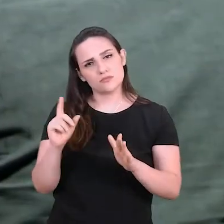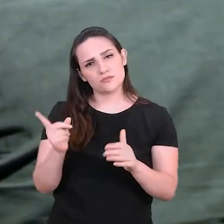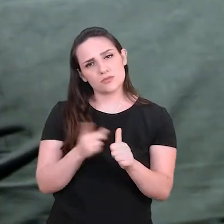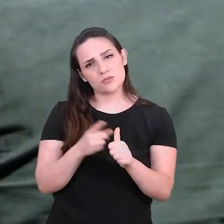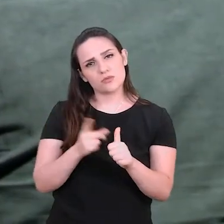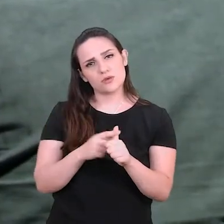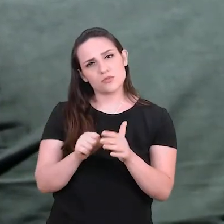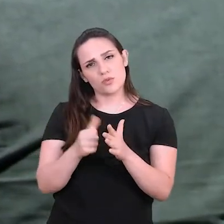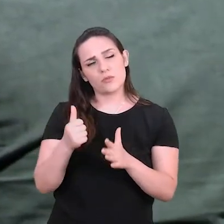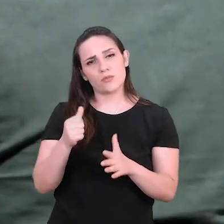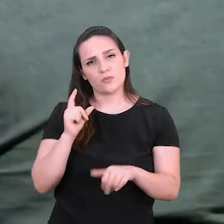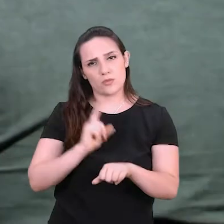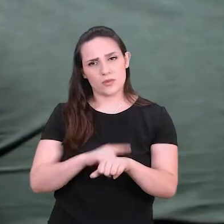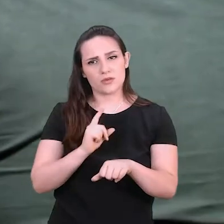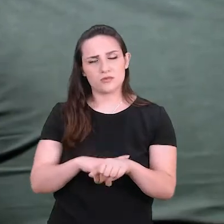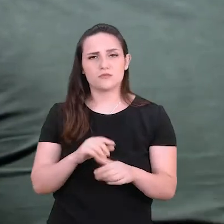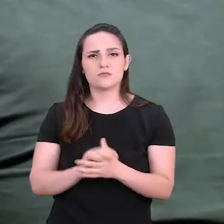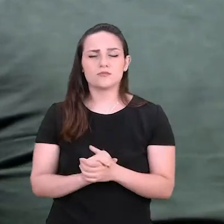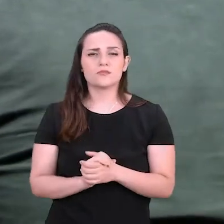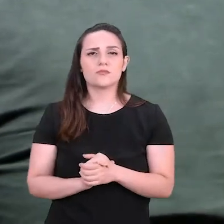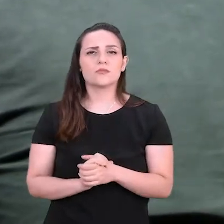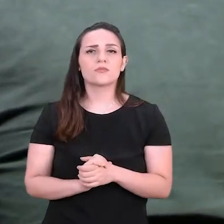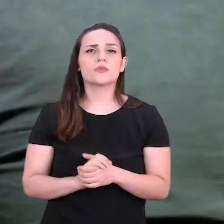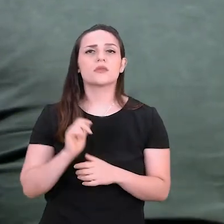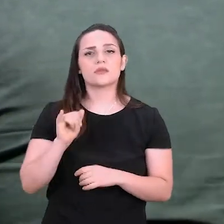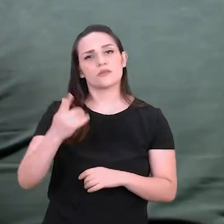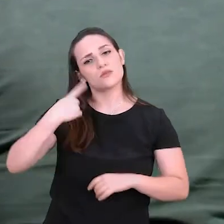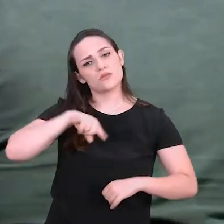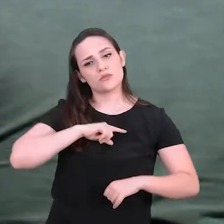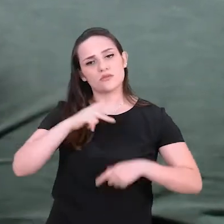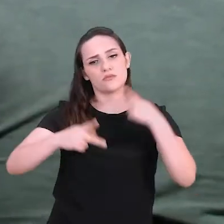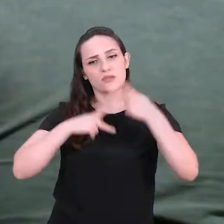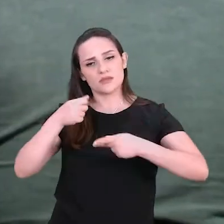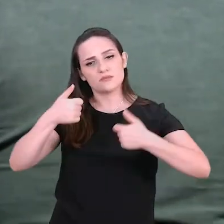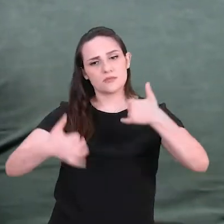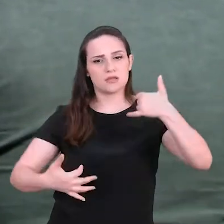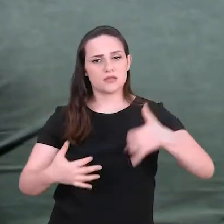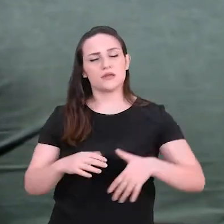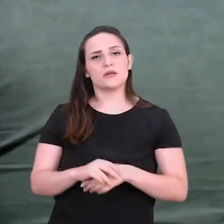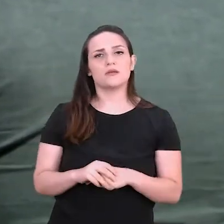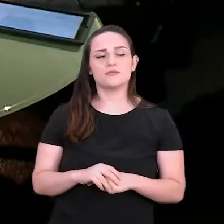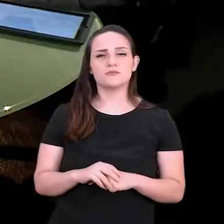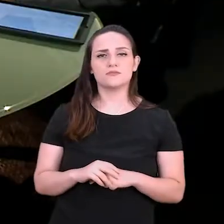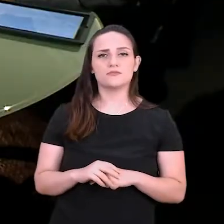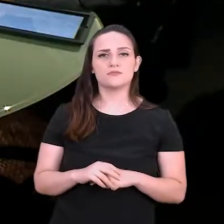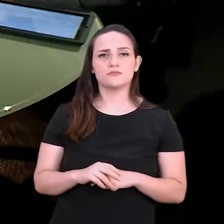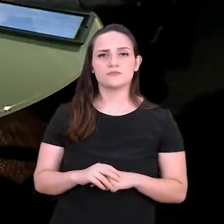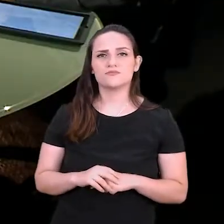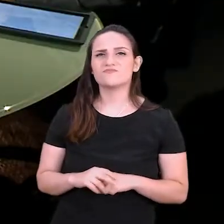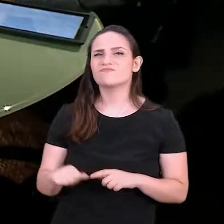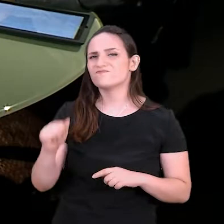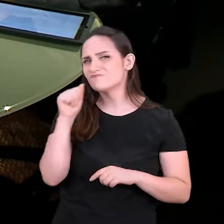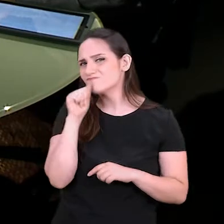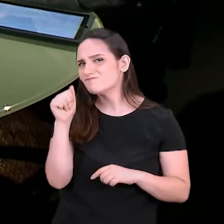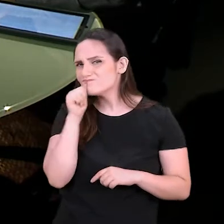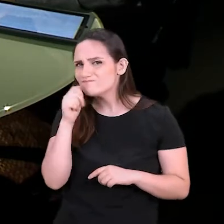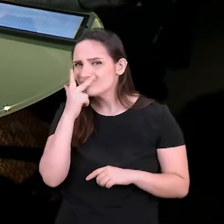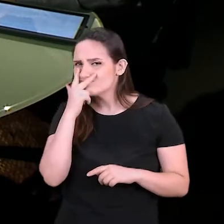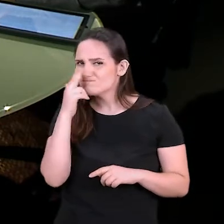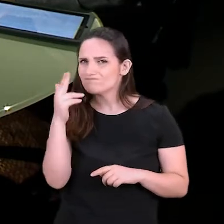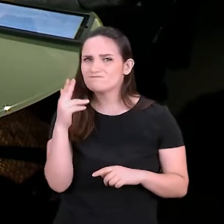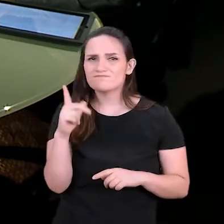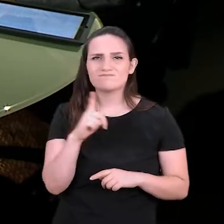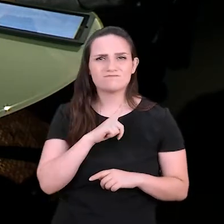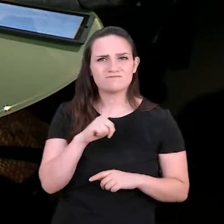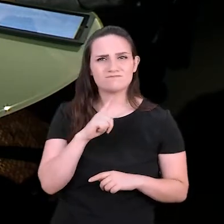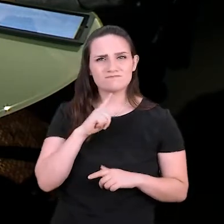gente encerrar esse primeiro bloco aqui, se a gente fosse falar de forma, apesar dessas experimentações, ainda há um